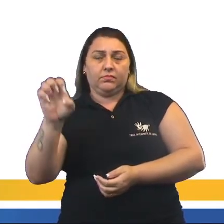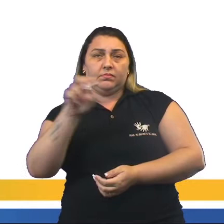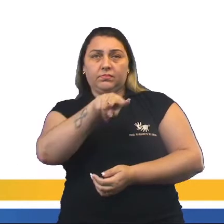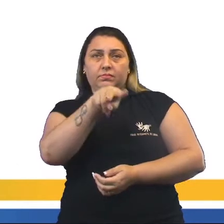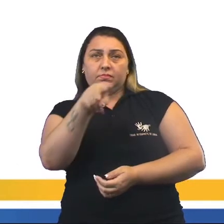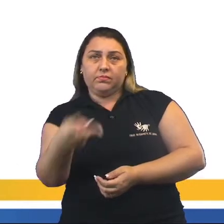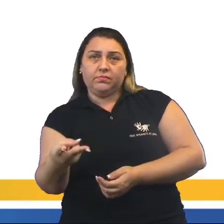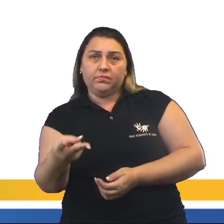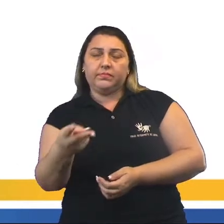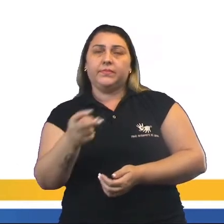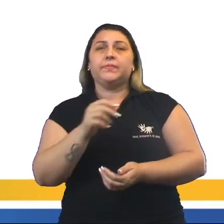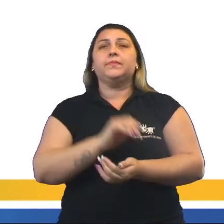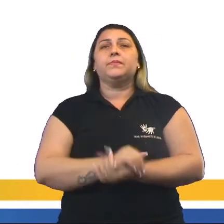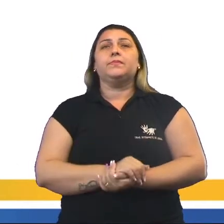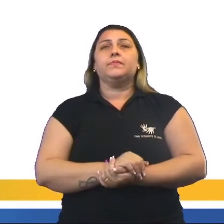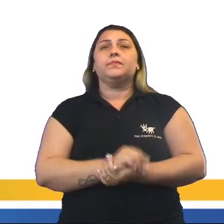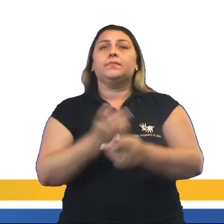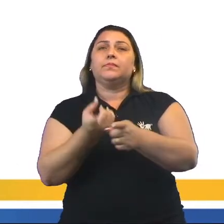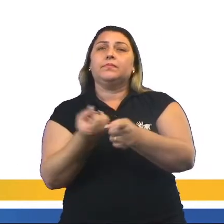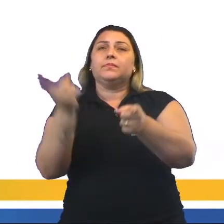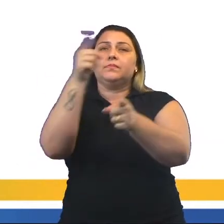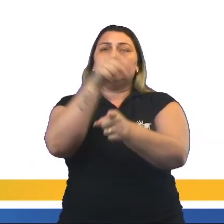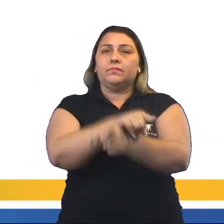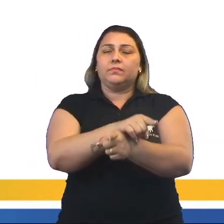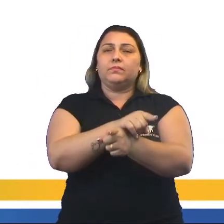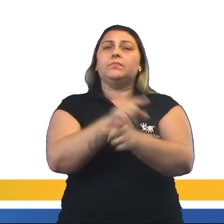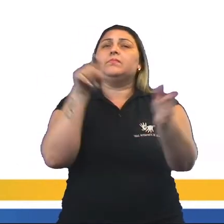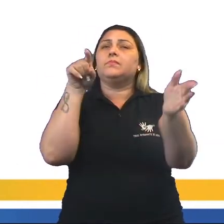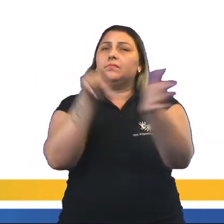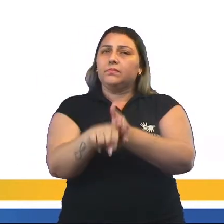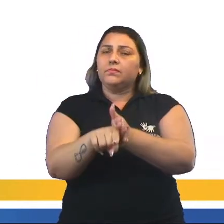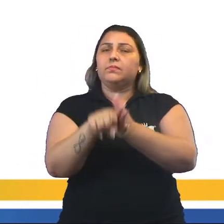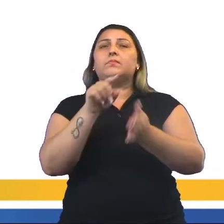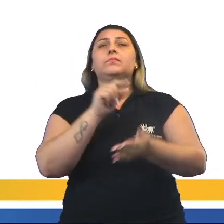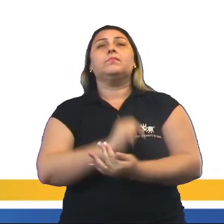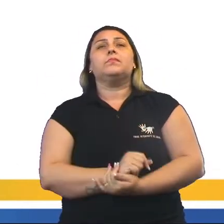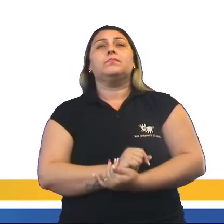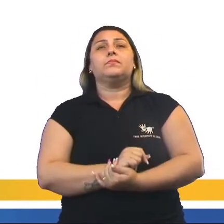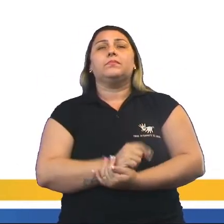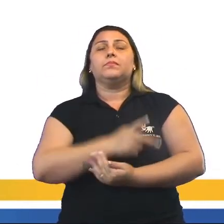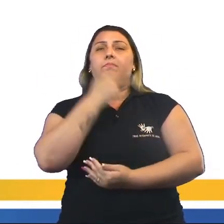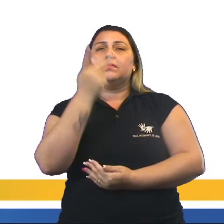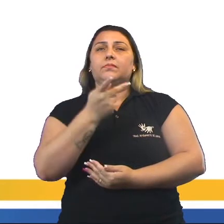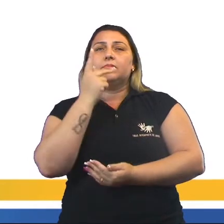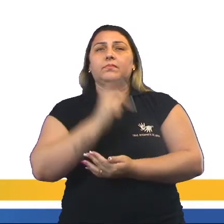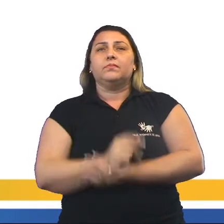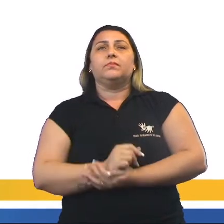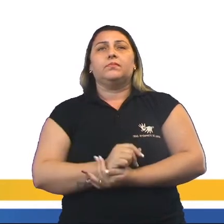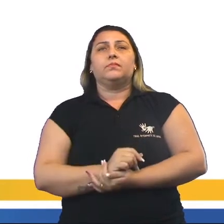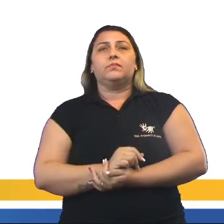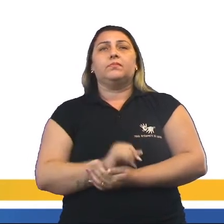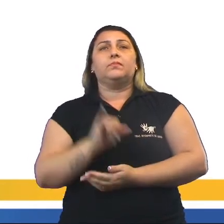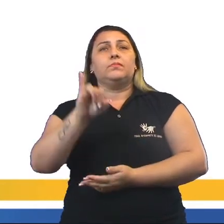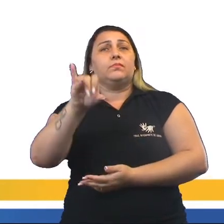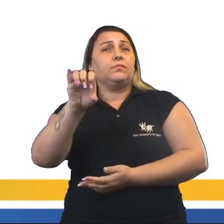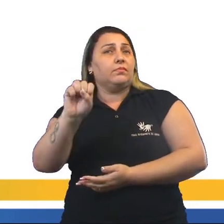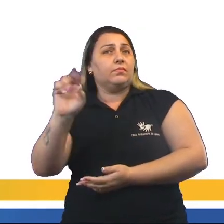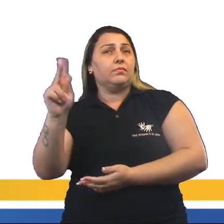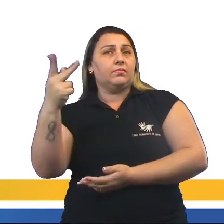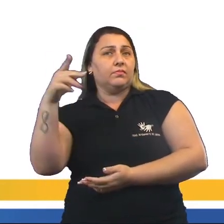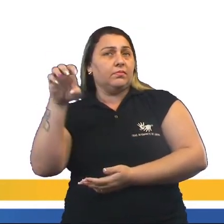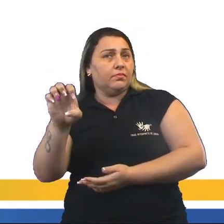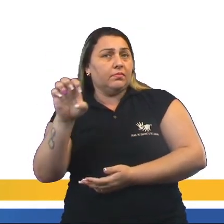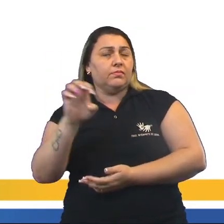to be e passar ele para frente da sua frase para virar uma pergunta. Então, ao invés de falar he is studying English, você